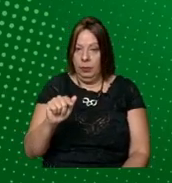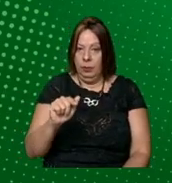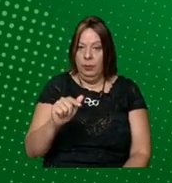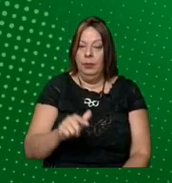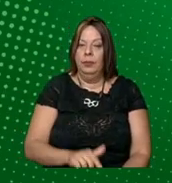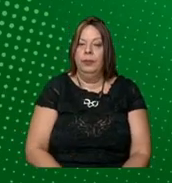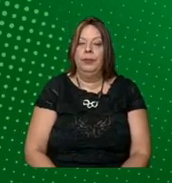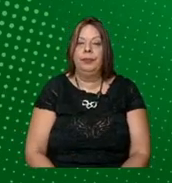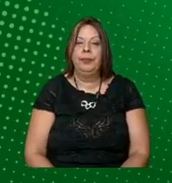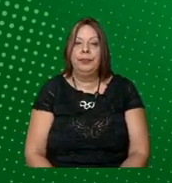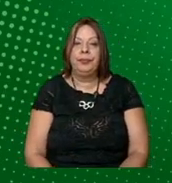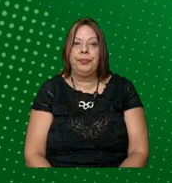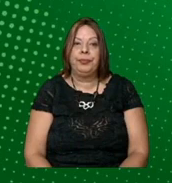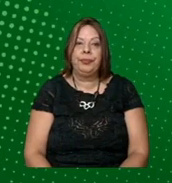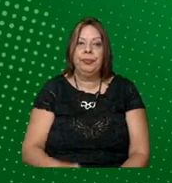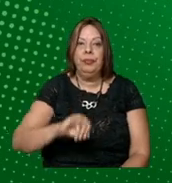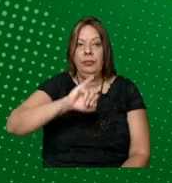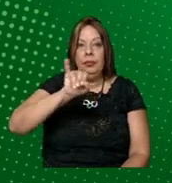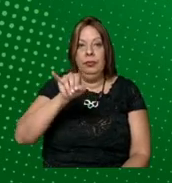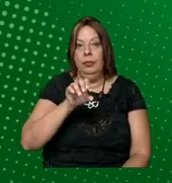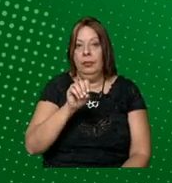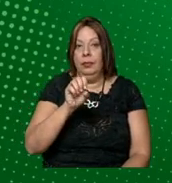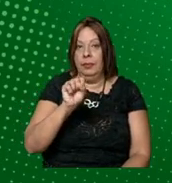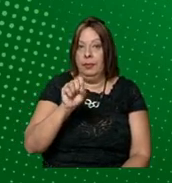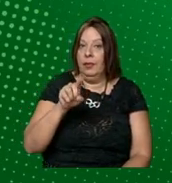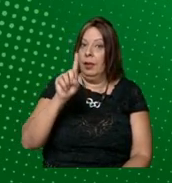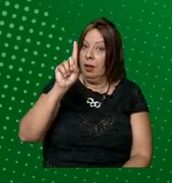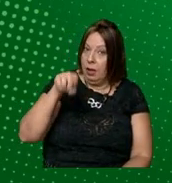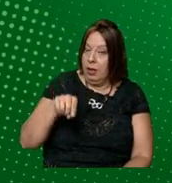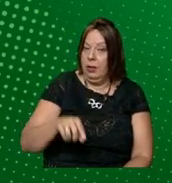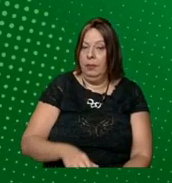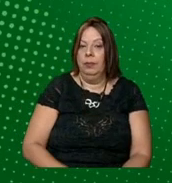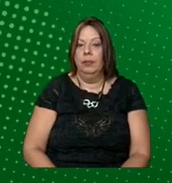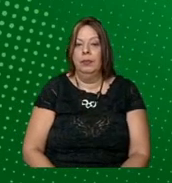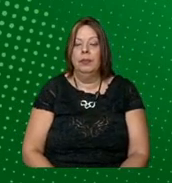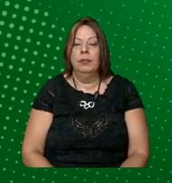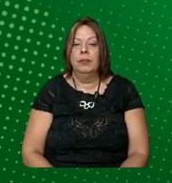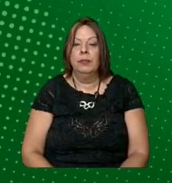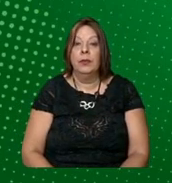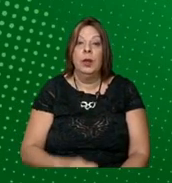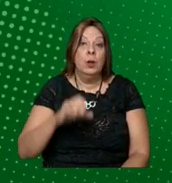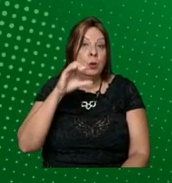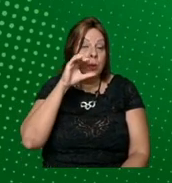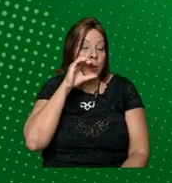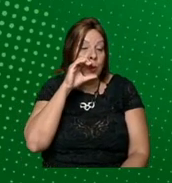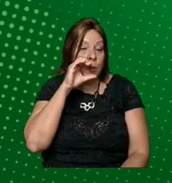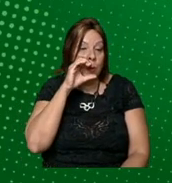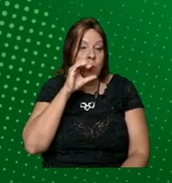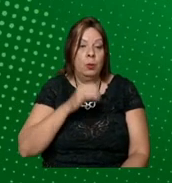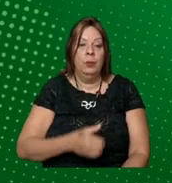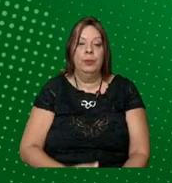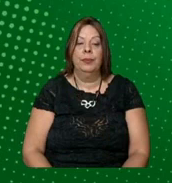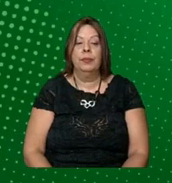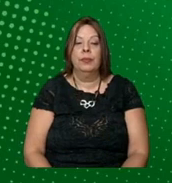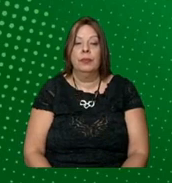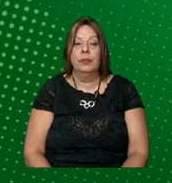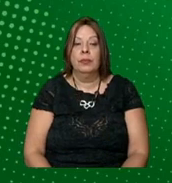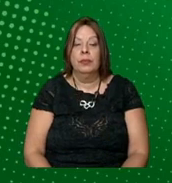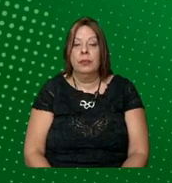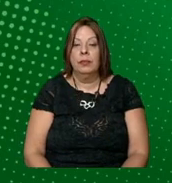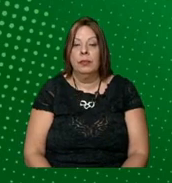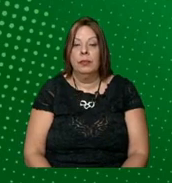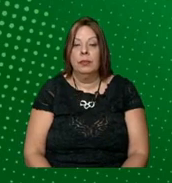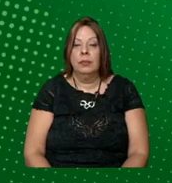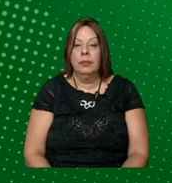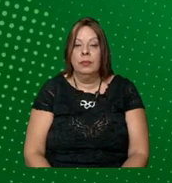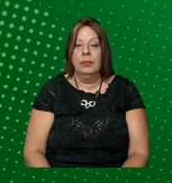029637. 029637, saiu para o José Alejandro, da cidade de Socorro, tá? E olha, a Ellen foi a